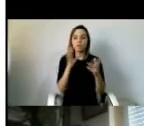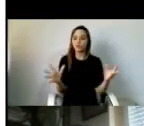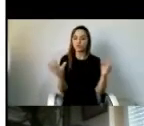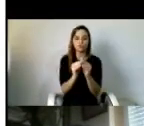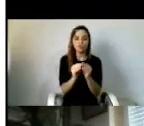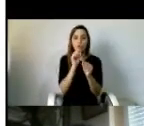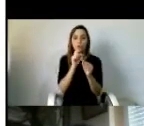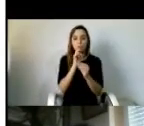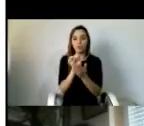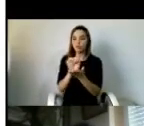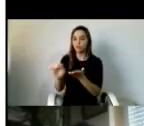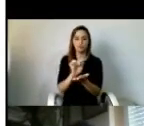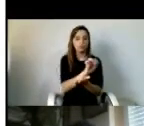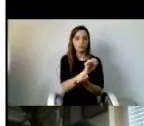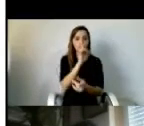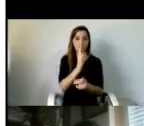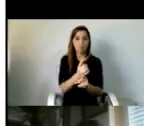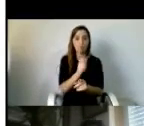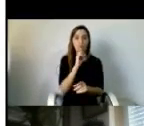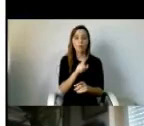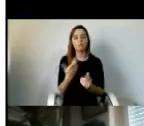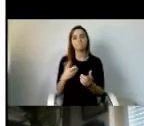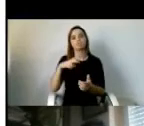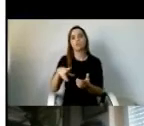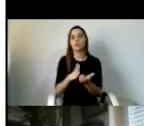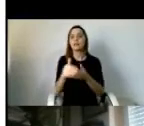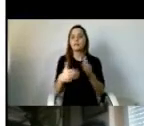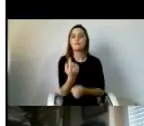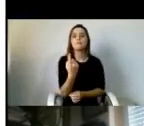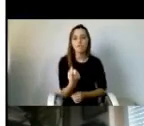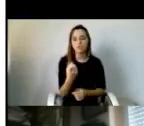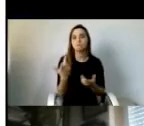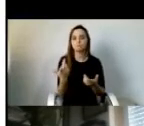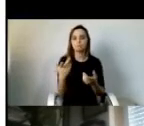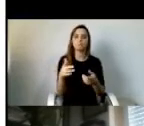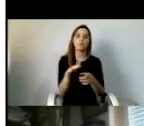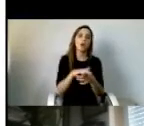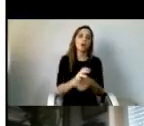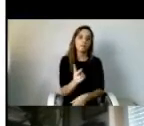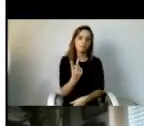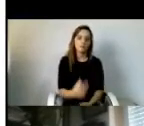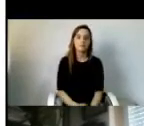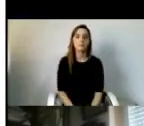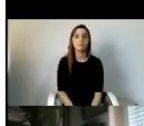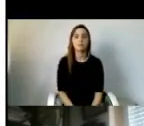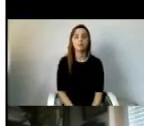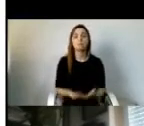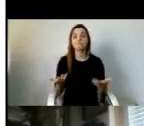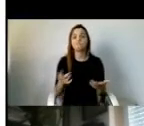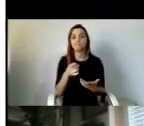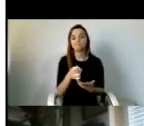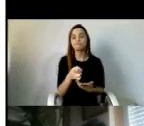ainda há um caminho muito longo para fazer nestas duas dimensões. Pelo menos é